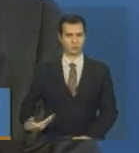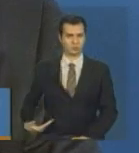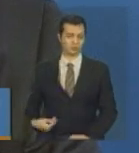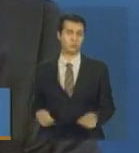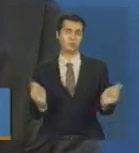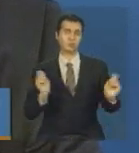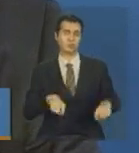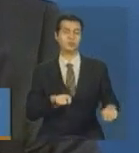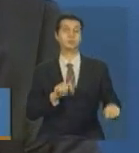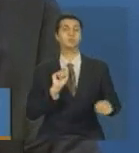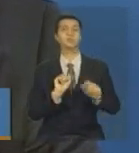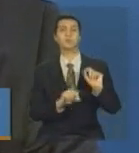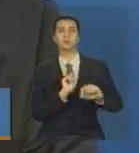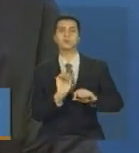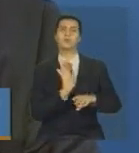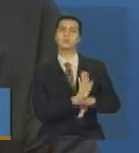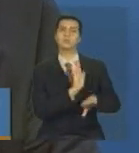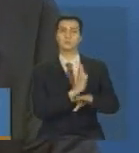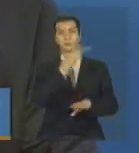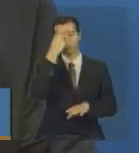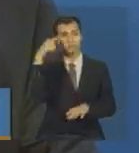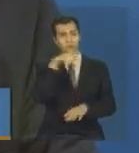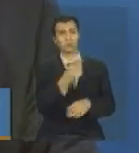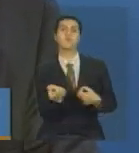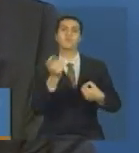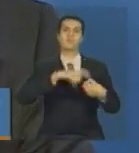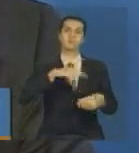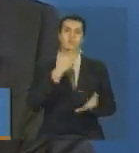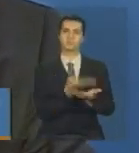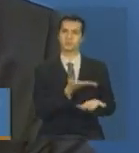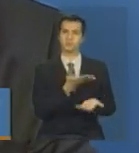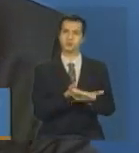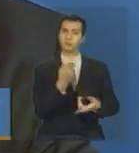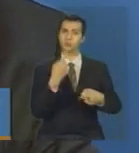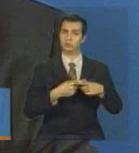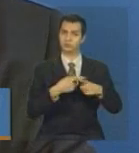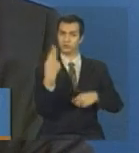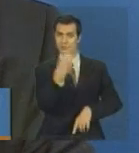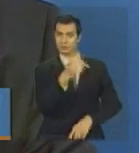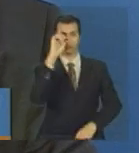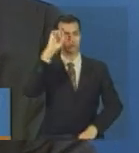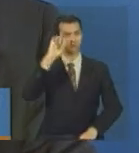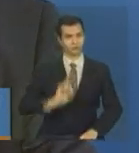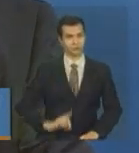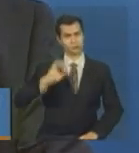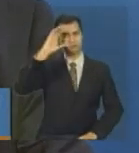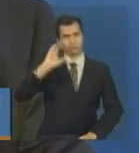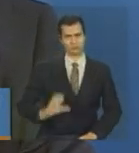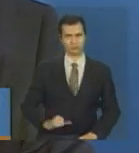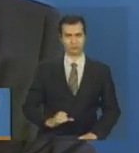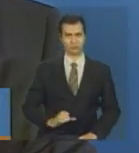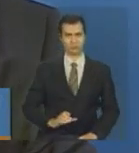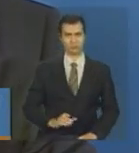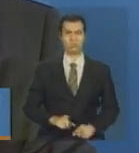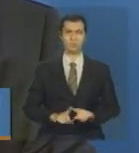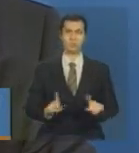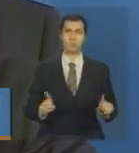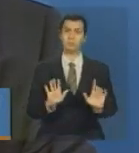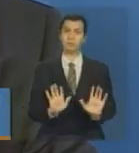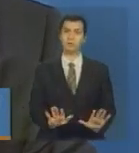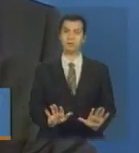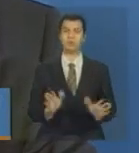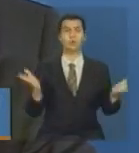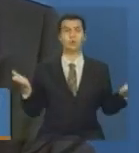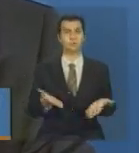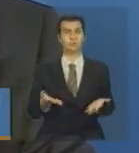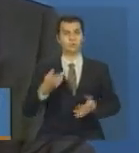trabalhar também com a questão da escolaridade dessas pessoas, por direito que é, por direito da cidadania que é. Mas também nos faltam, hoje